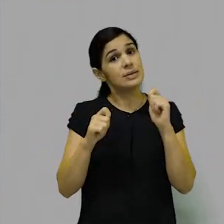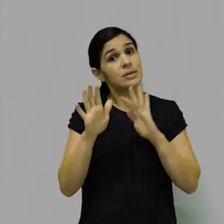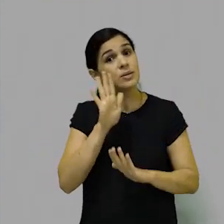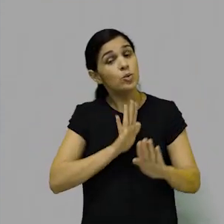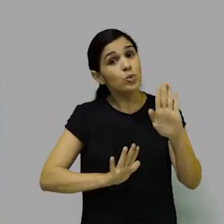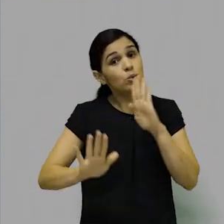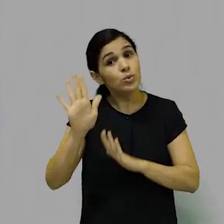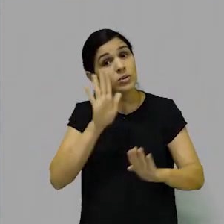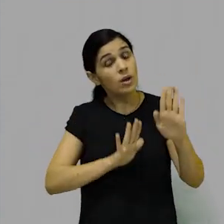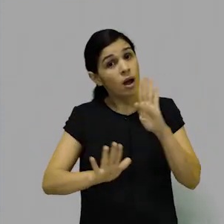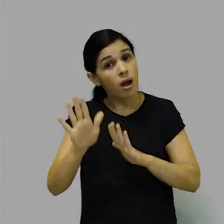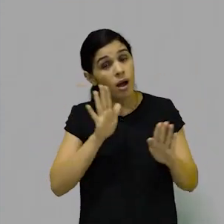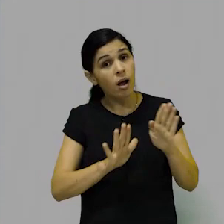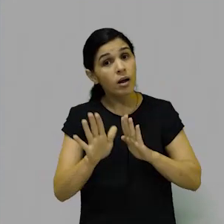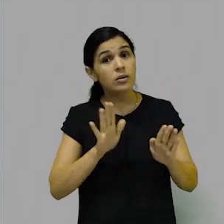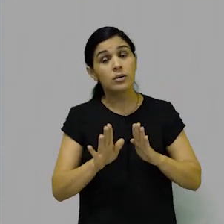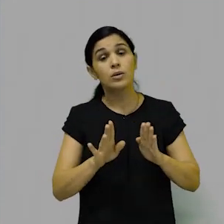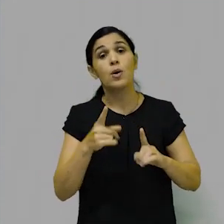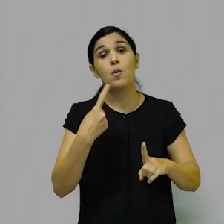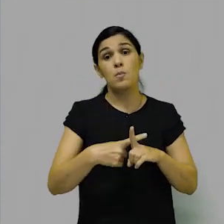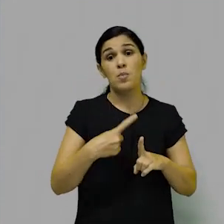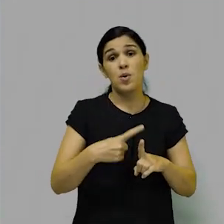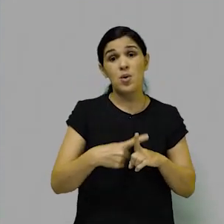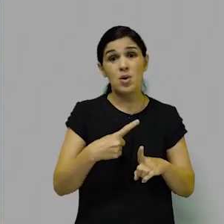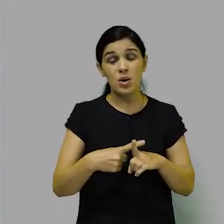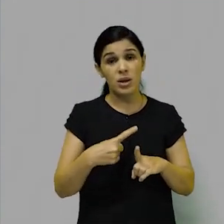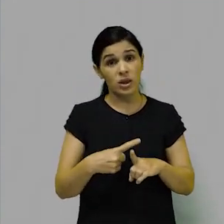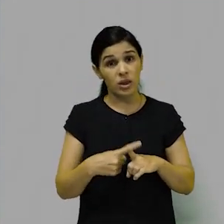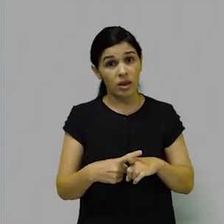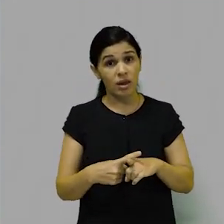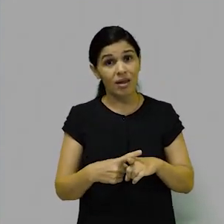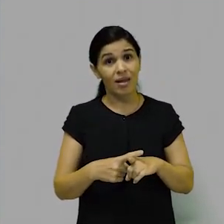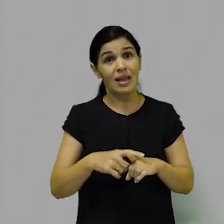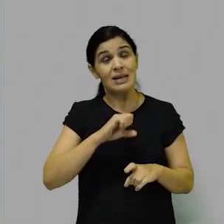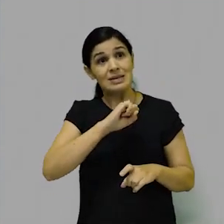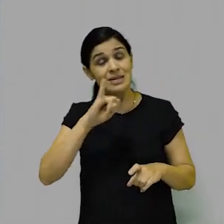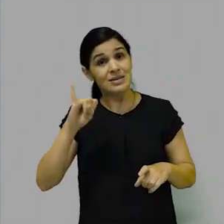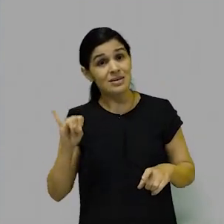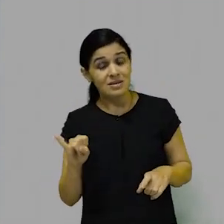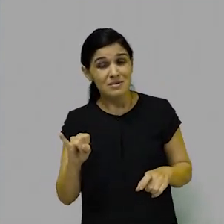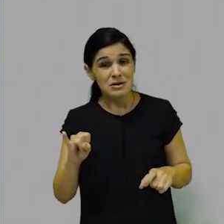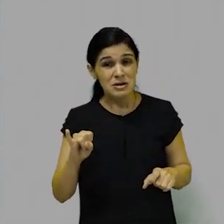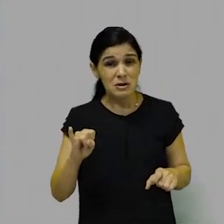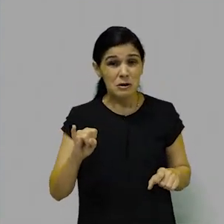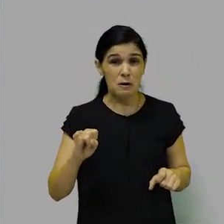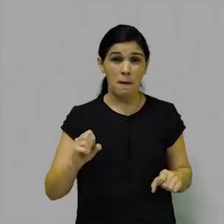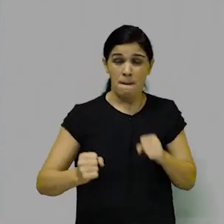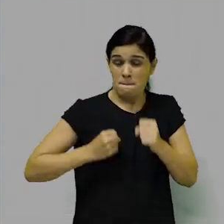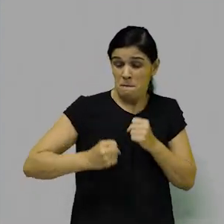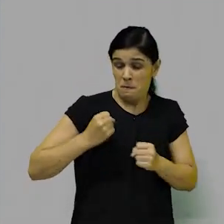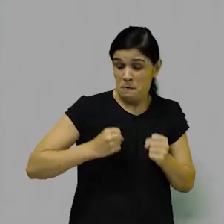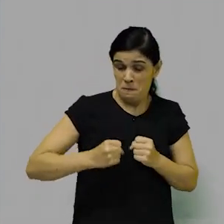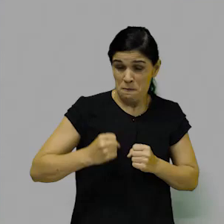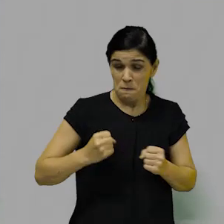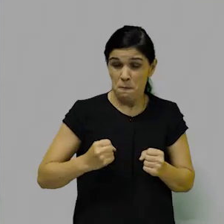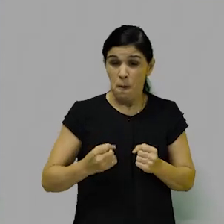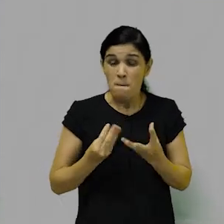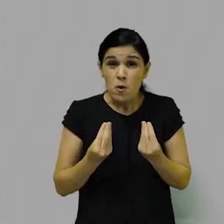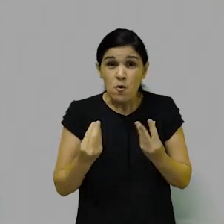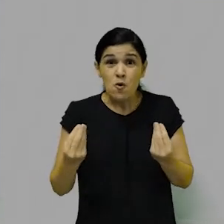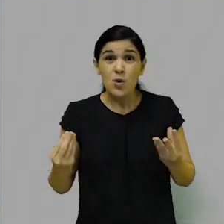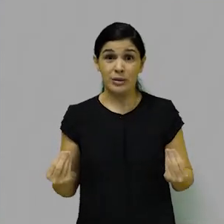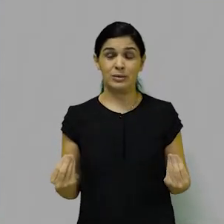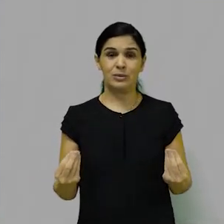algum tipo de exercício físico. Por isso a importância de ter um cálculo, de ter uma fórmula, de ter uma tabela,